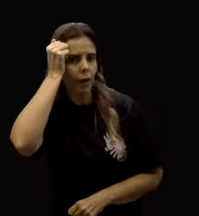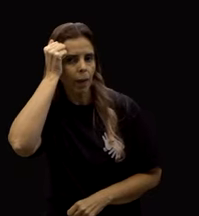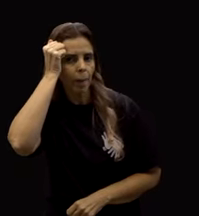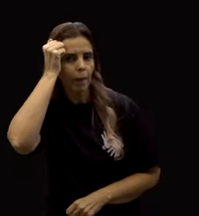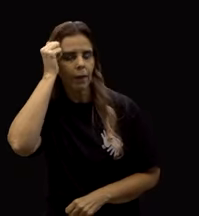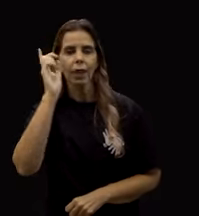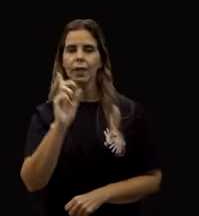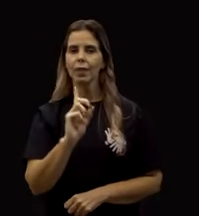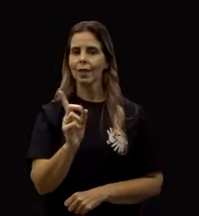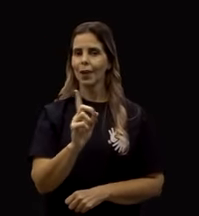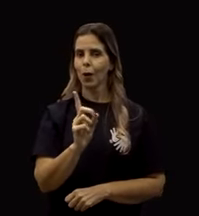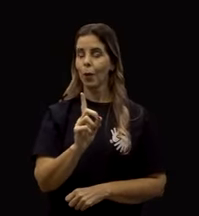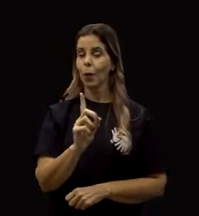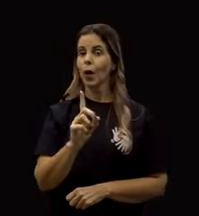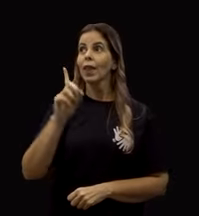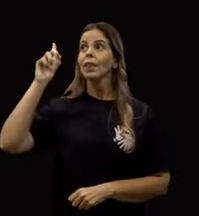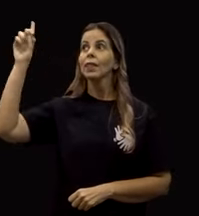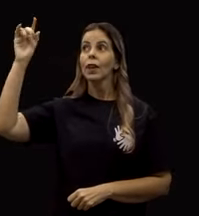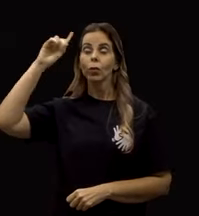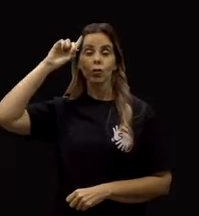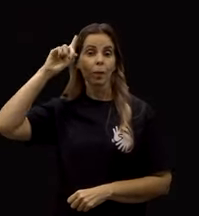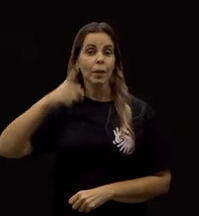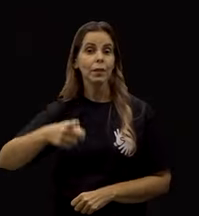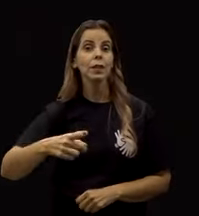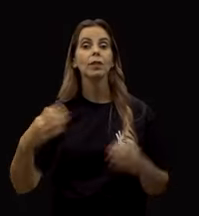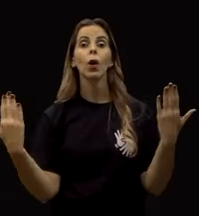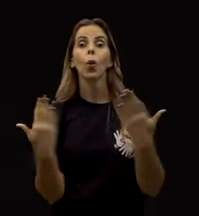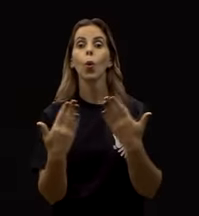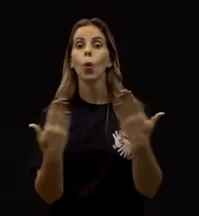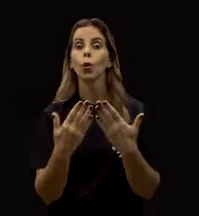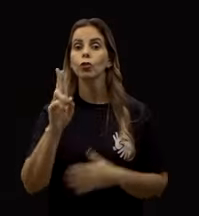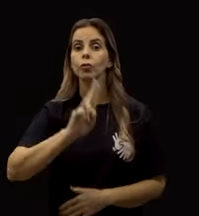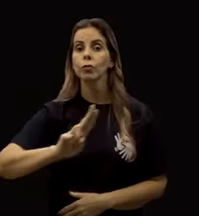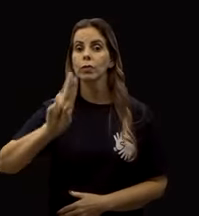vai ouvir Deus dizendo para você é hoje que eu vou te usar